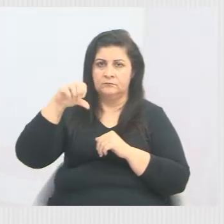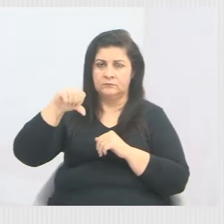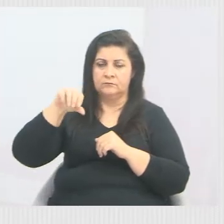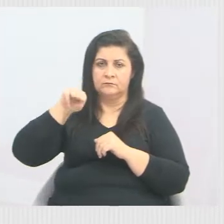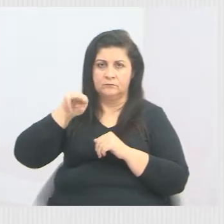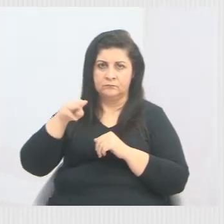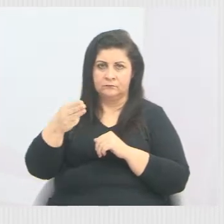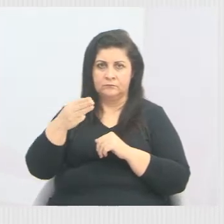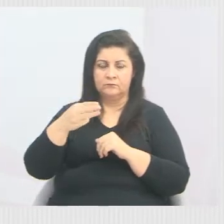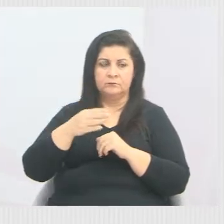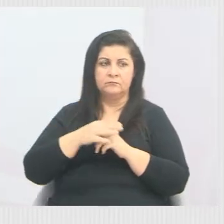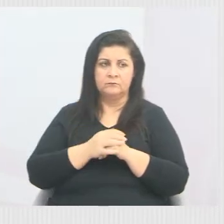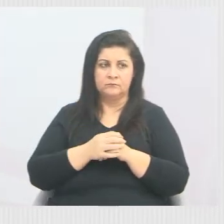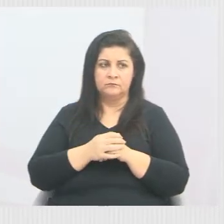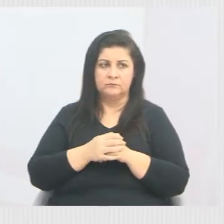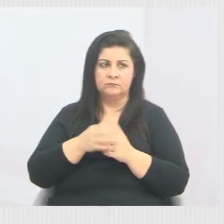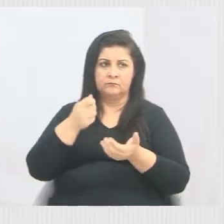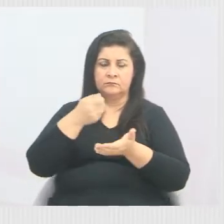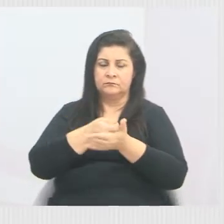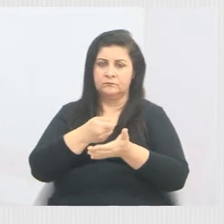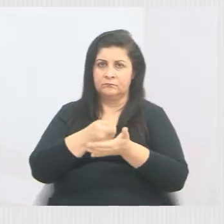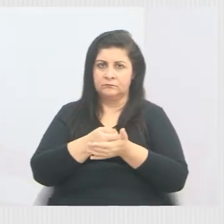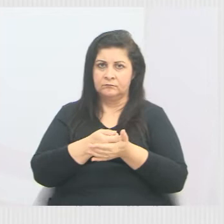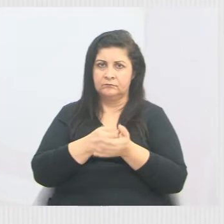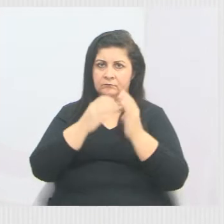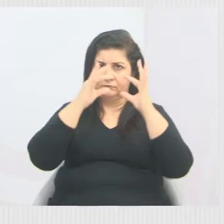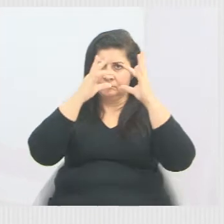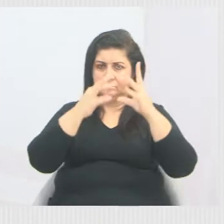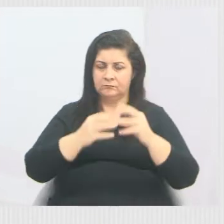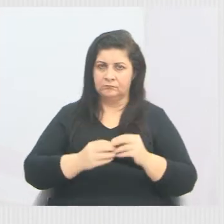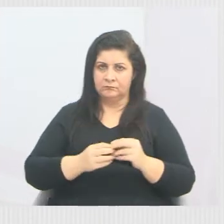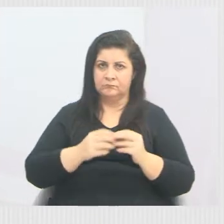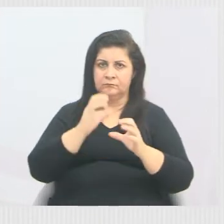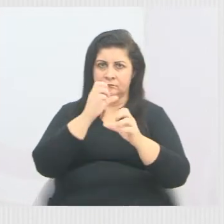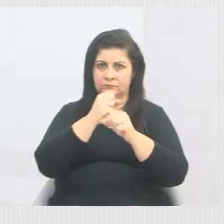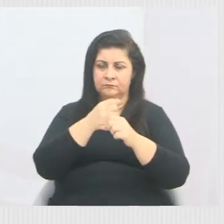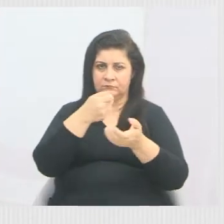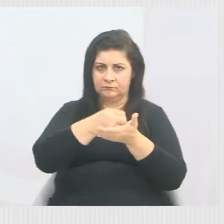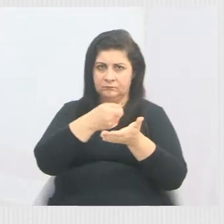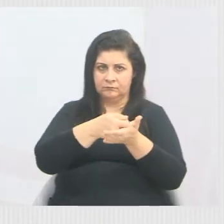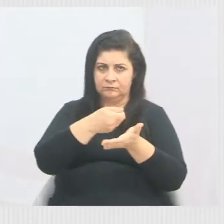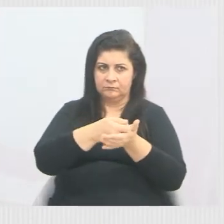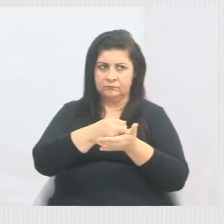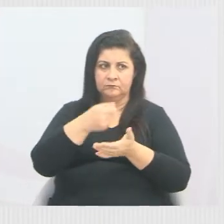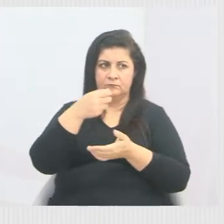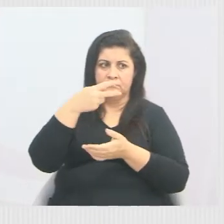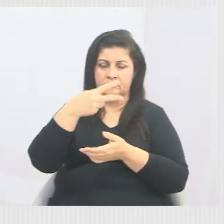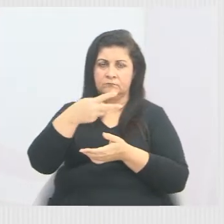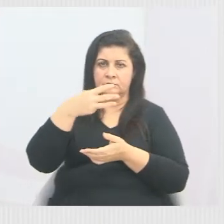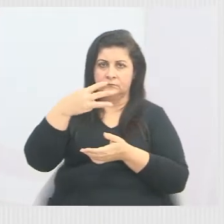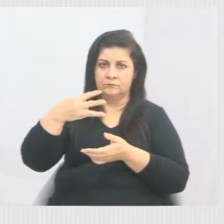1.049.303.000, na qual foi liquidado dessas contas acima, né,